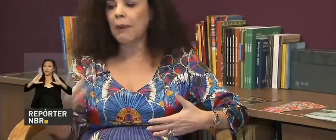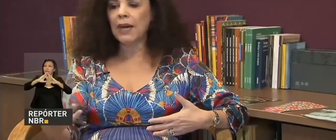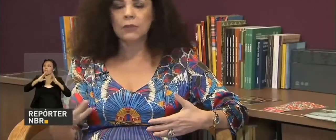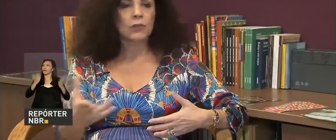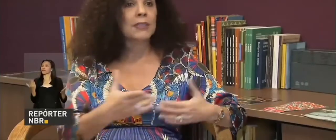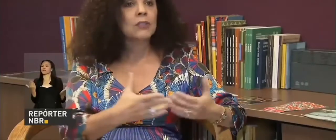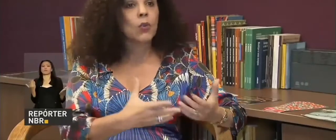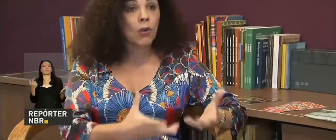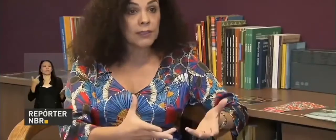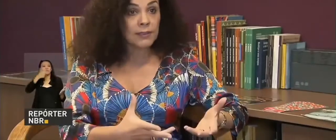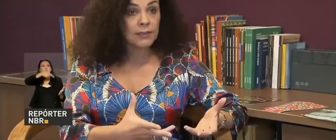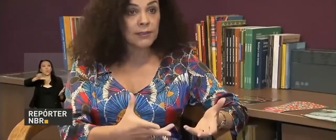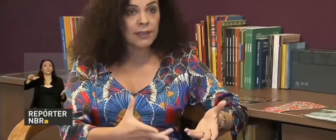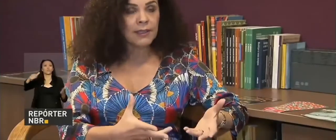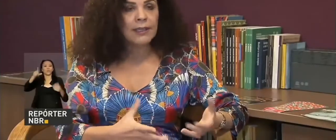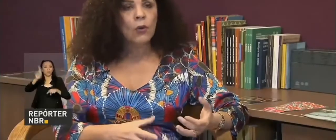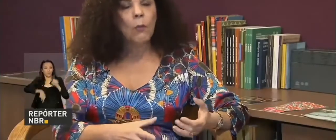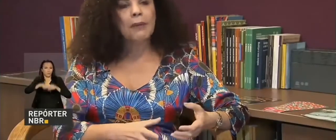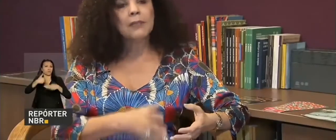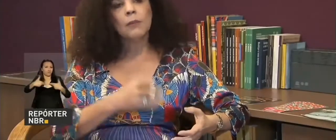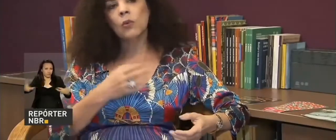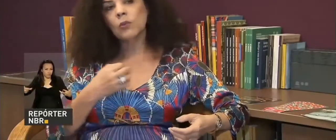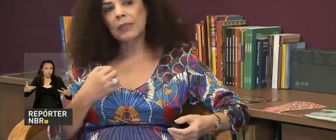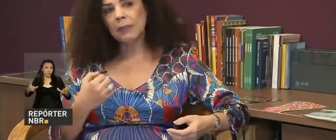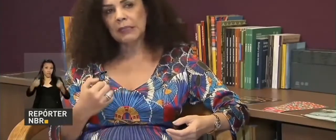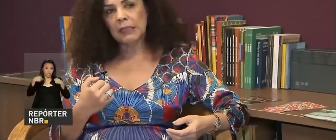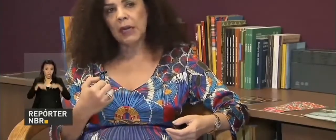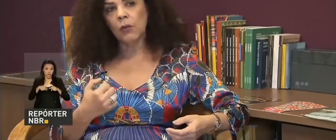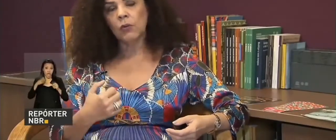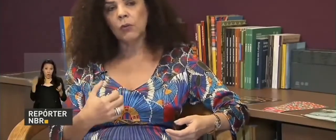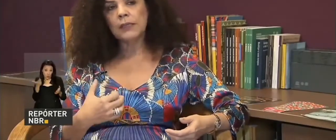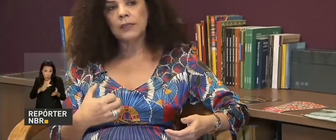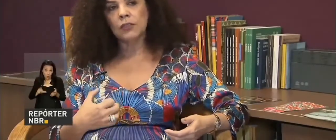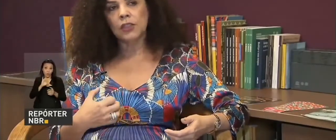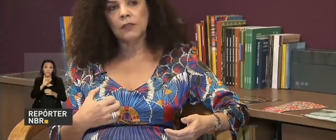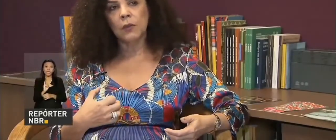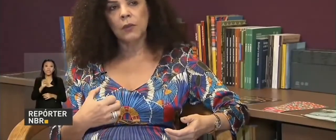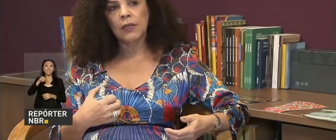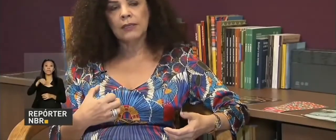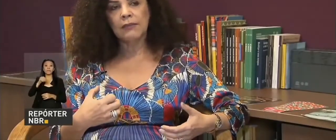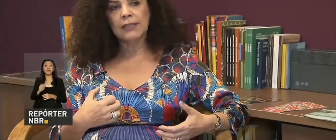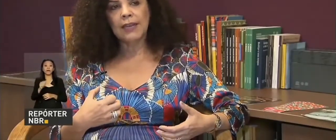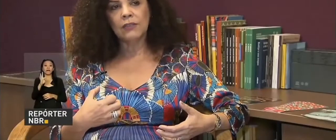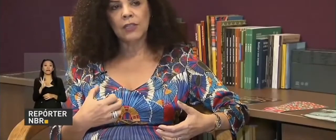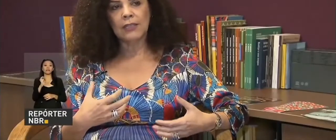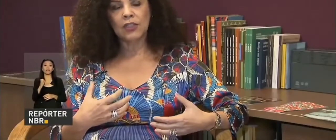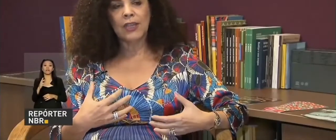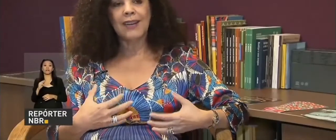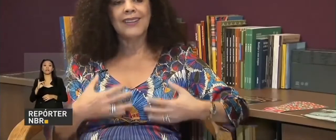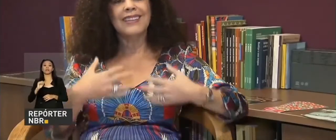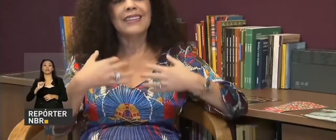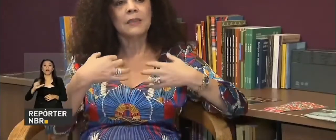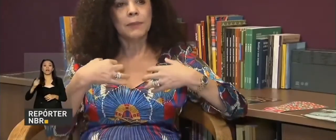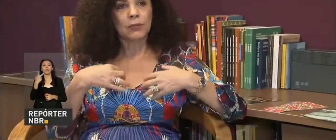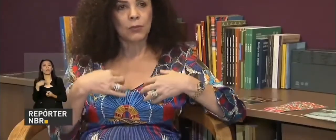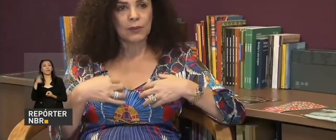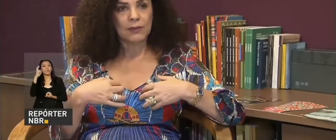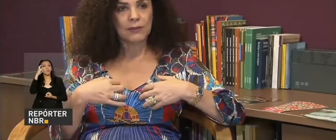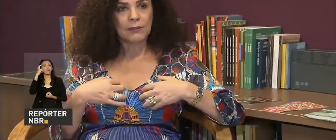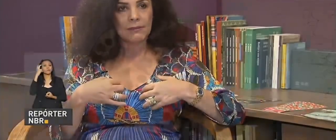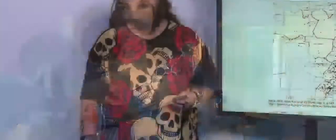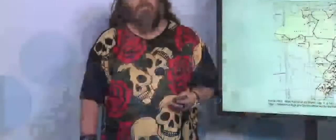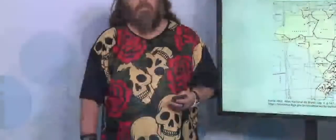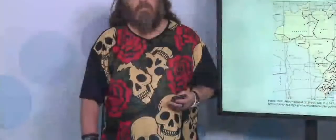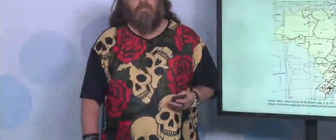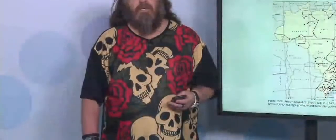que é tombado, são as coisas, né? O patrimônio imaterial, o intangível, na verdade, ele está nas